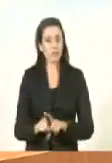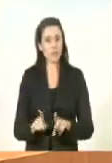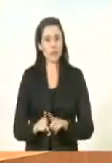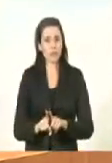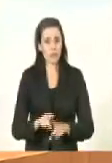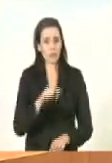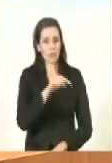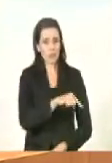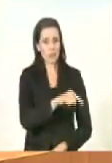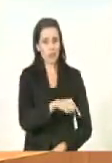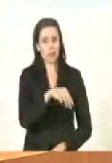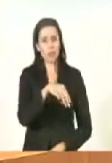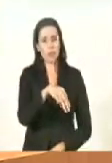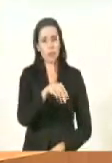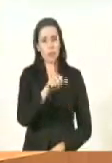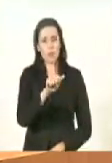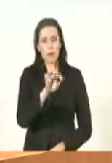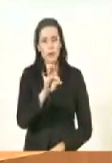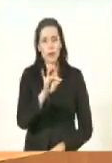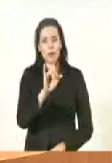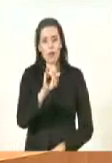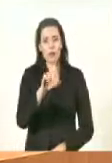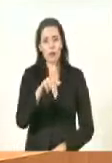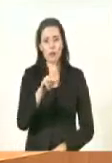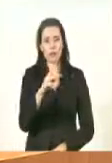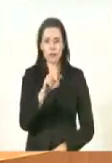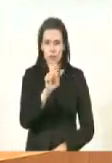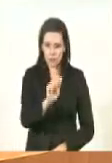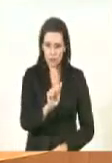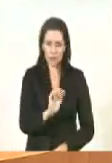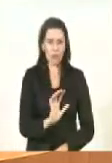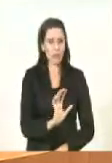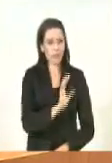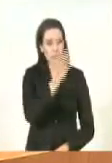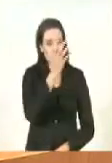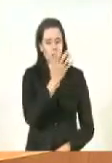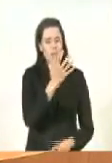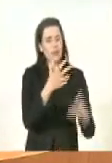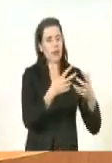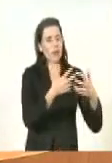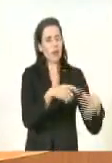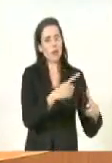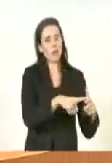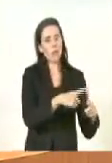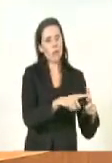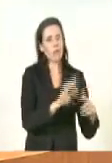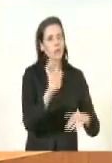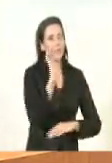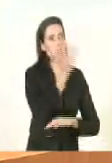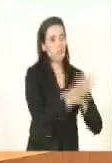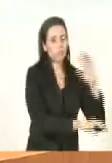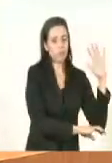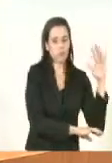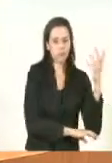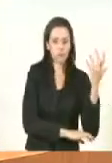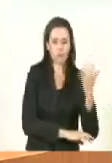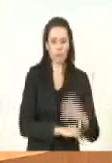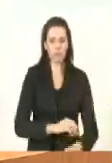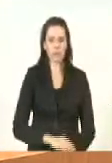ampliando, dando celeridade ao processo, que foi a portaria número 10, que até 2 hectares de lâmina